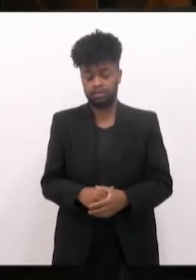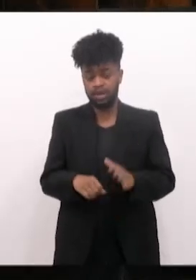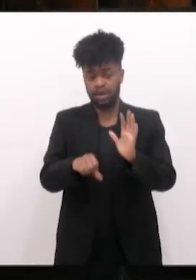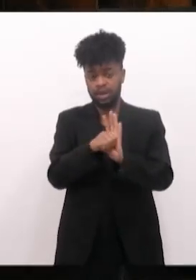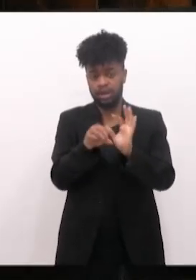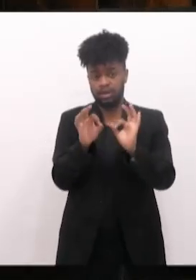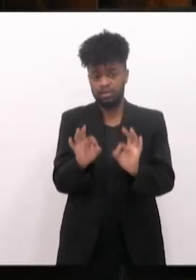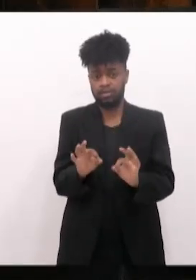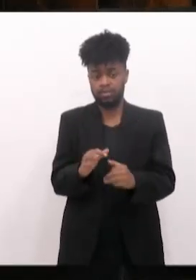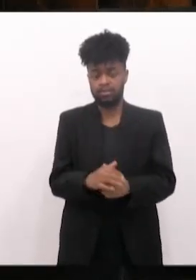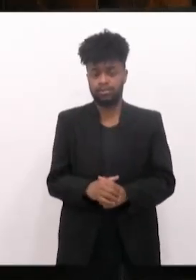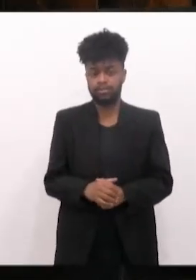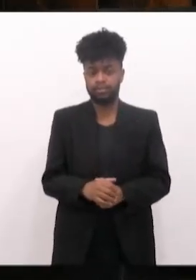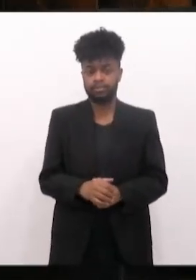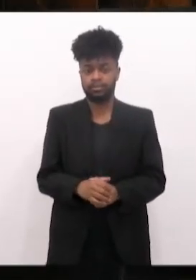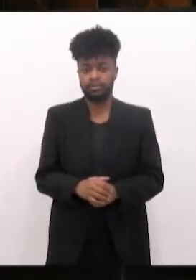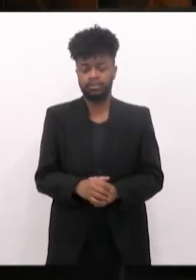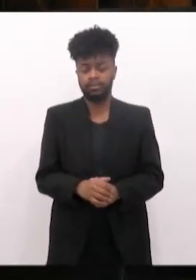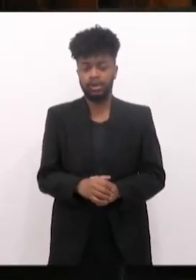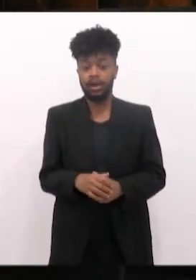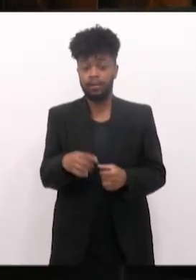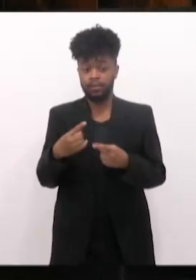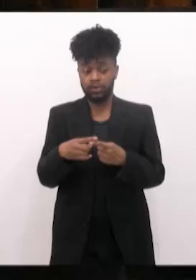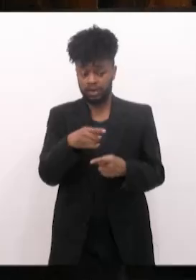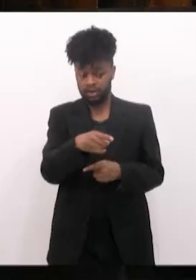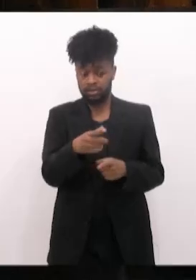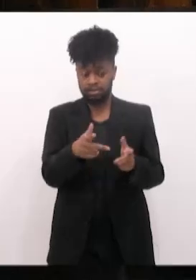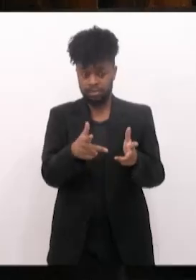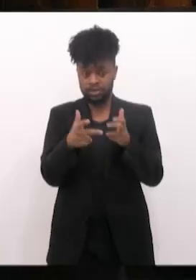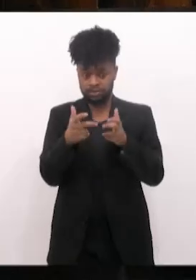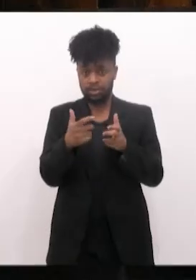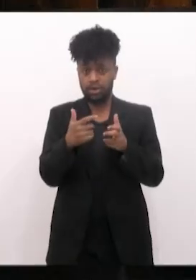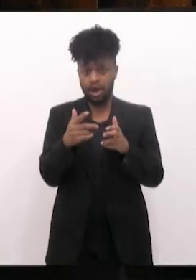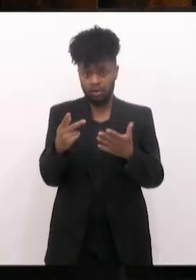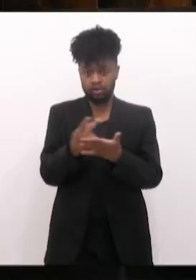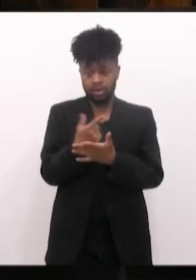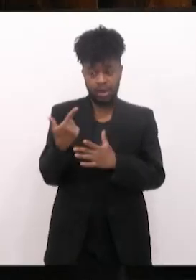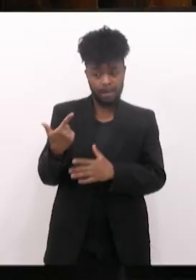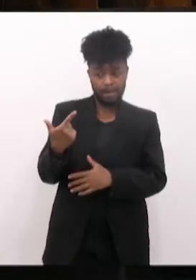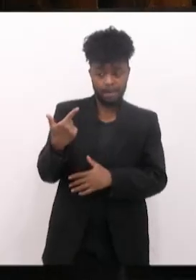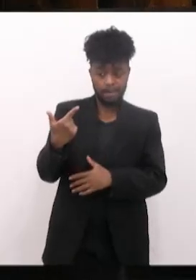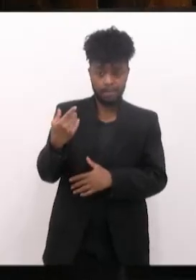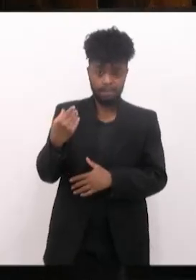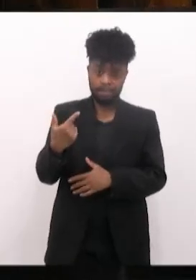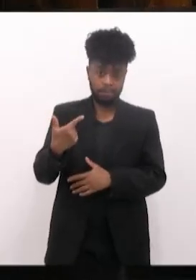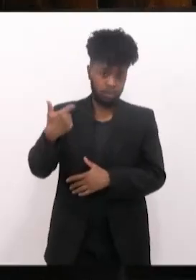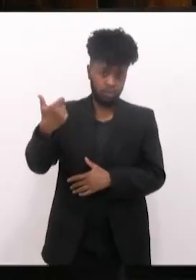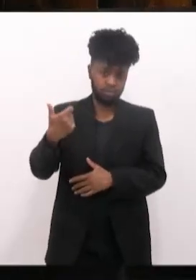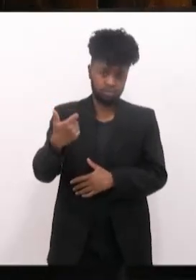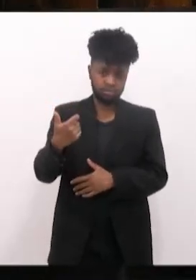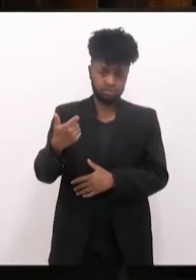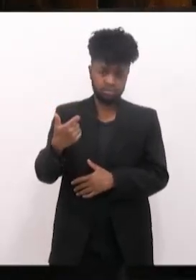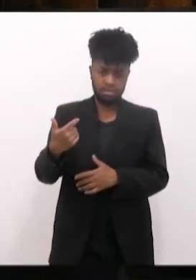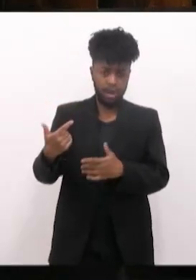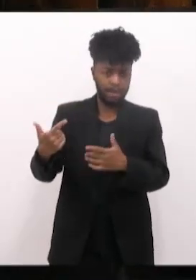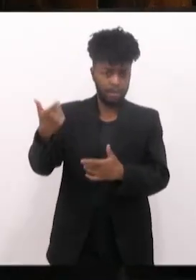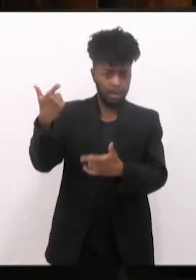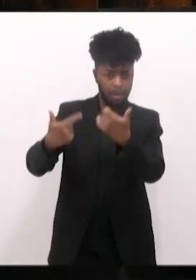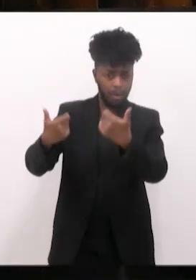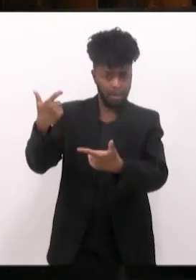crime. Porque ele viu que eu tomei tiro, ou melhor, fizeram disparo na nossa